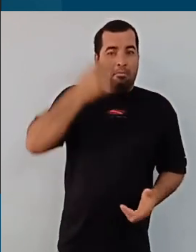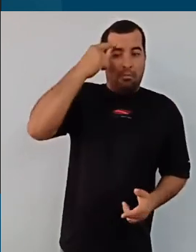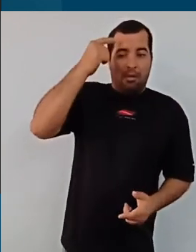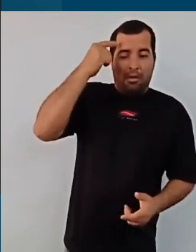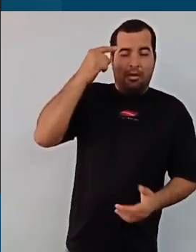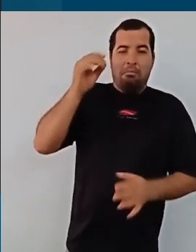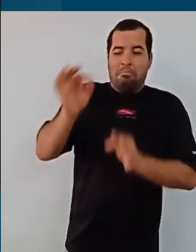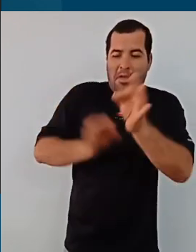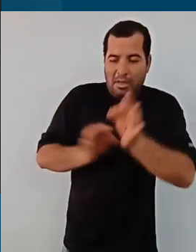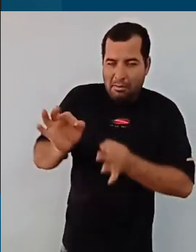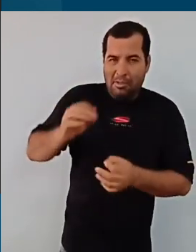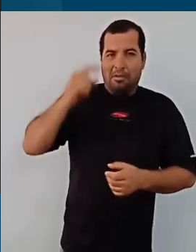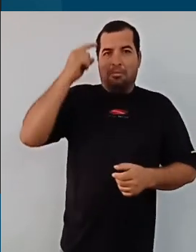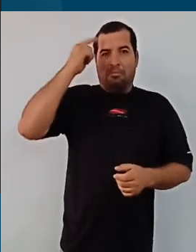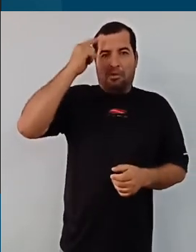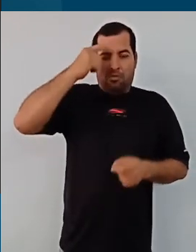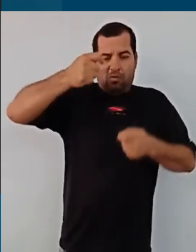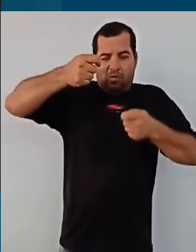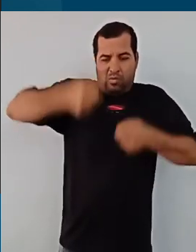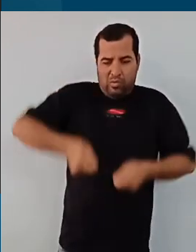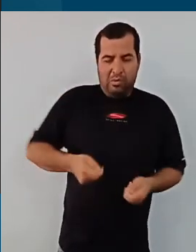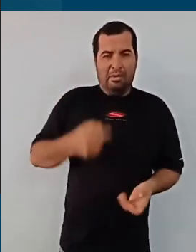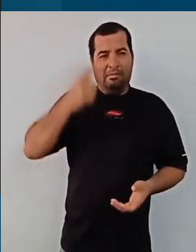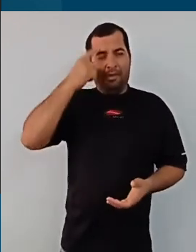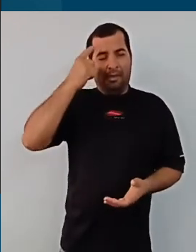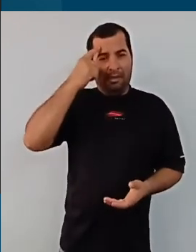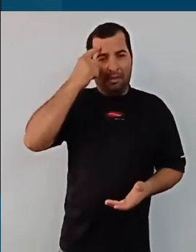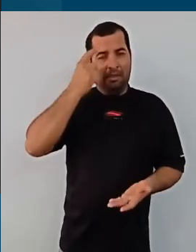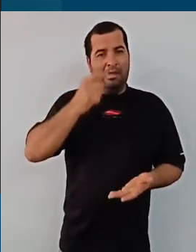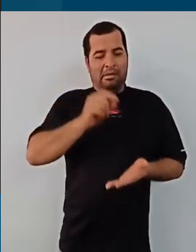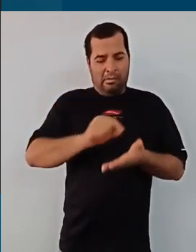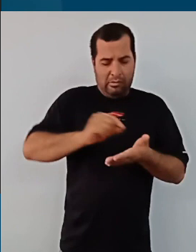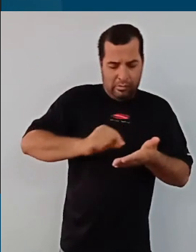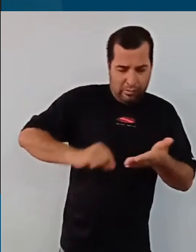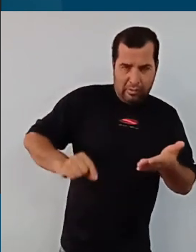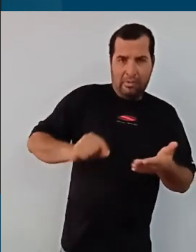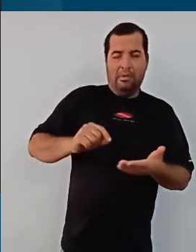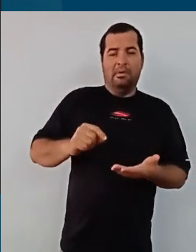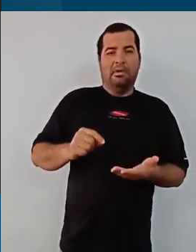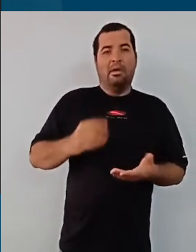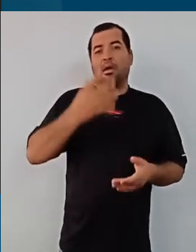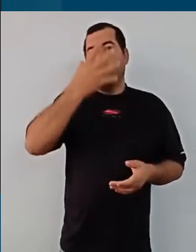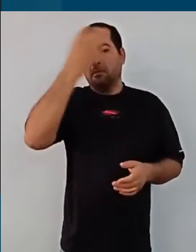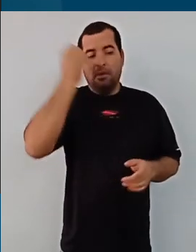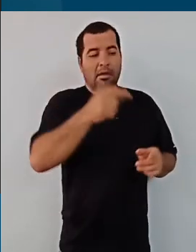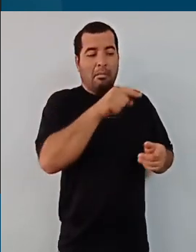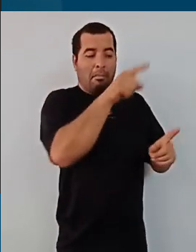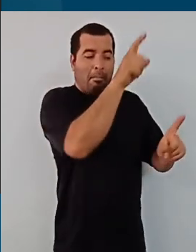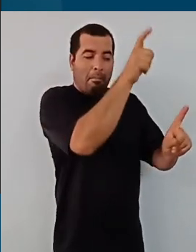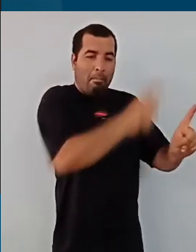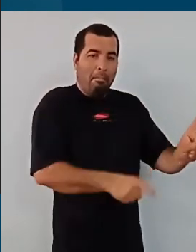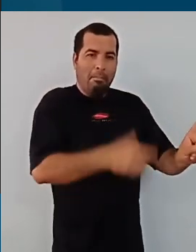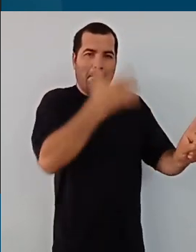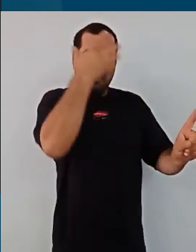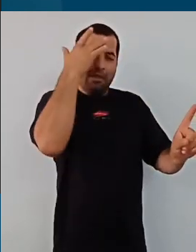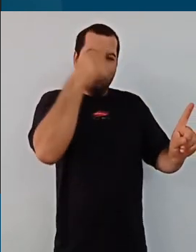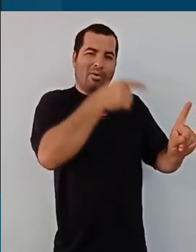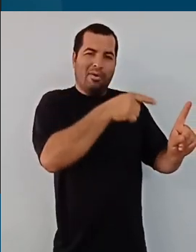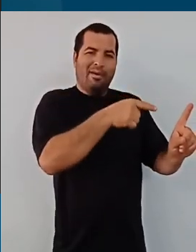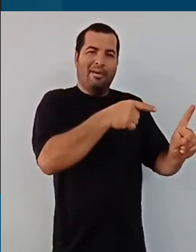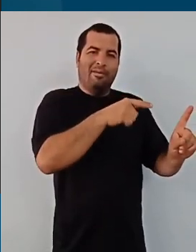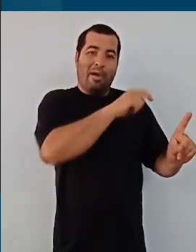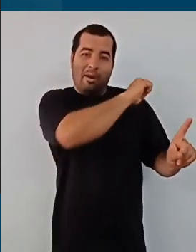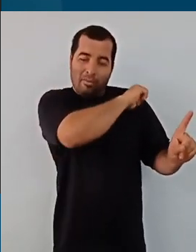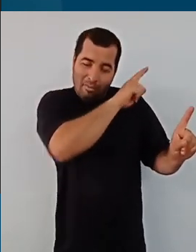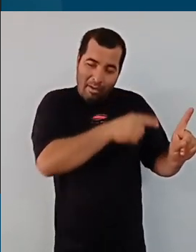um planejamento muito rígido ali, a gente acaba esquecendo um pouco de que tudo que a gente faz, todas as escolhas que a